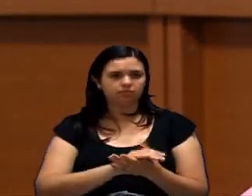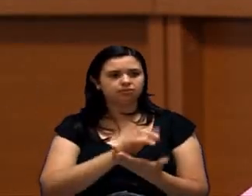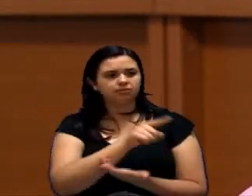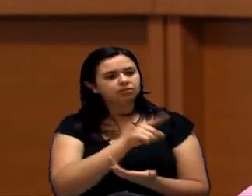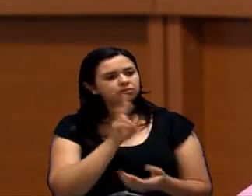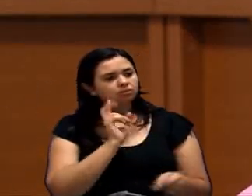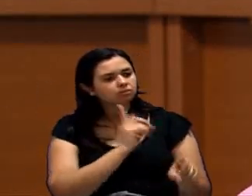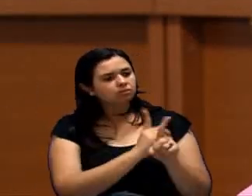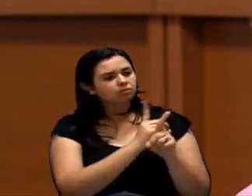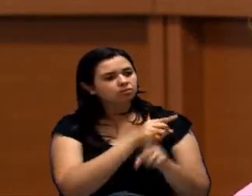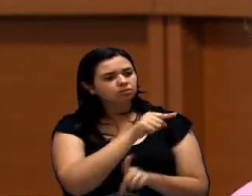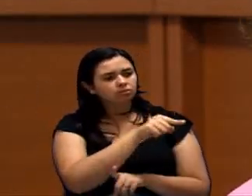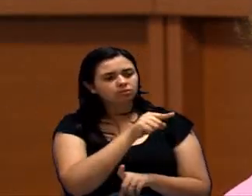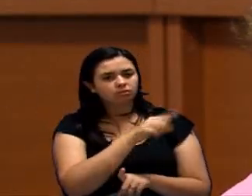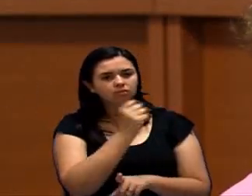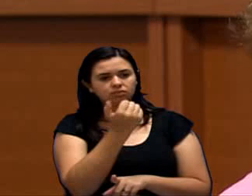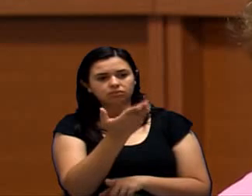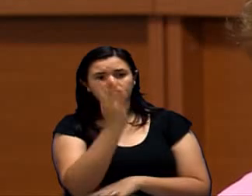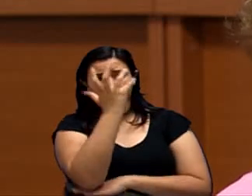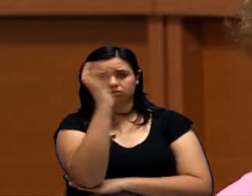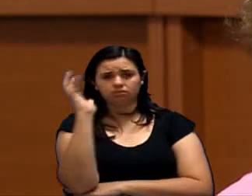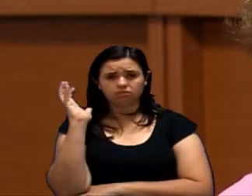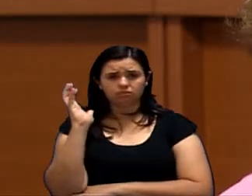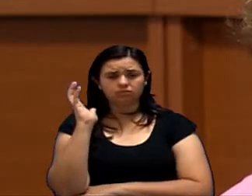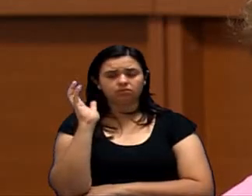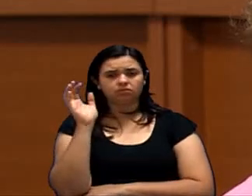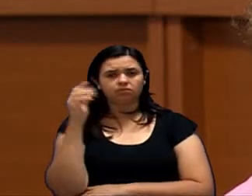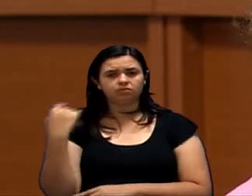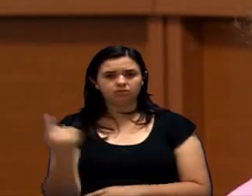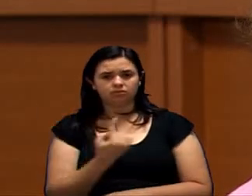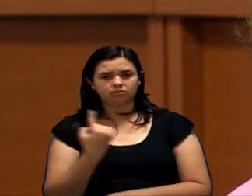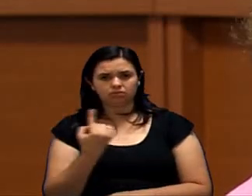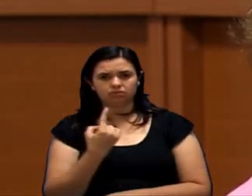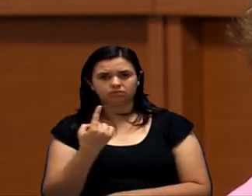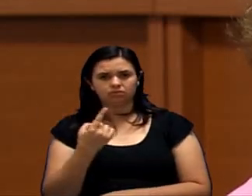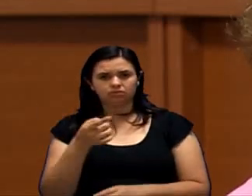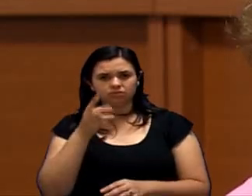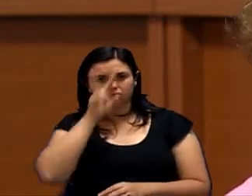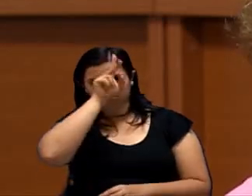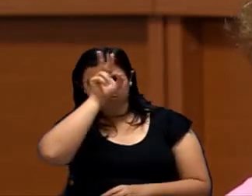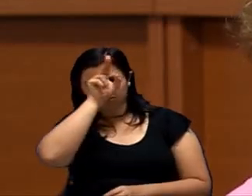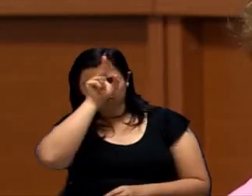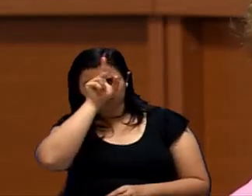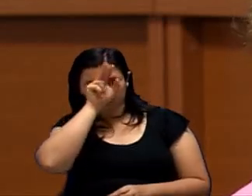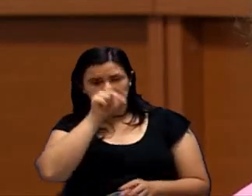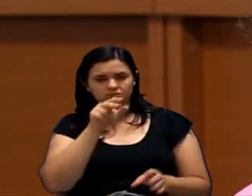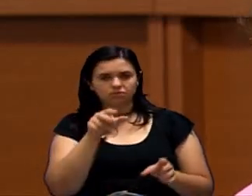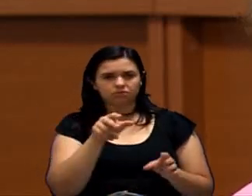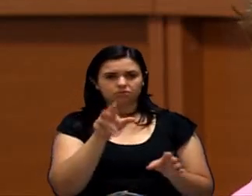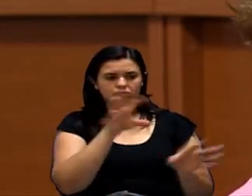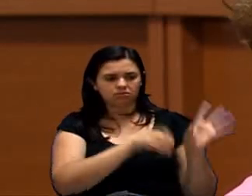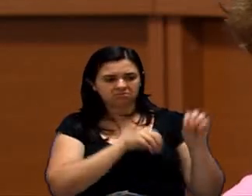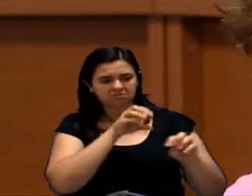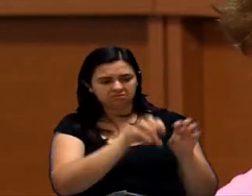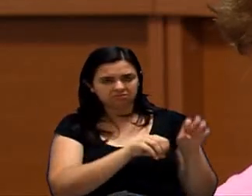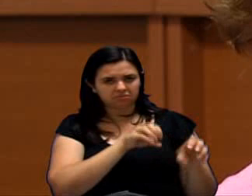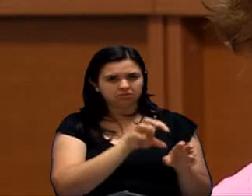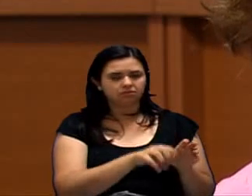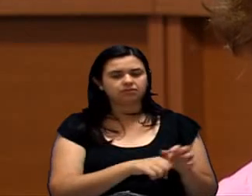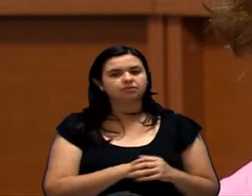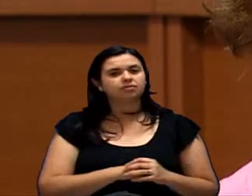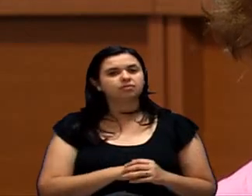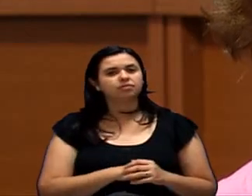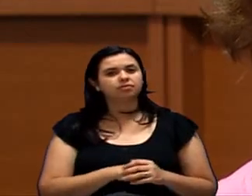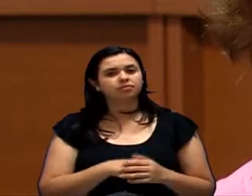achou ela do lado de uma árvore, no lado do formigueiro, e as formigas já tudo se alimentando, comendo, mordendo ela ali.